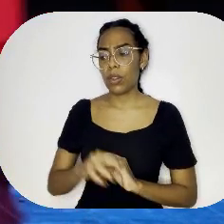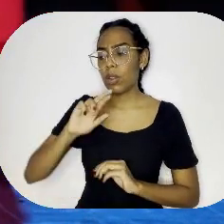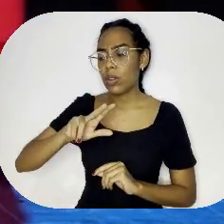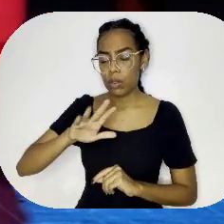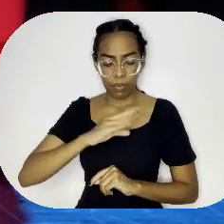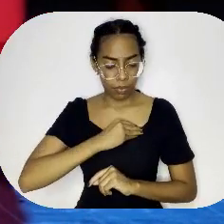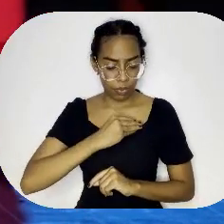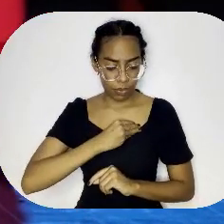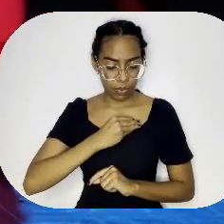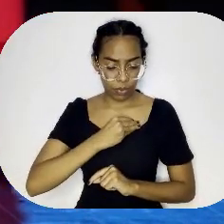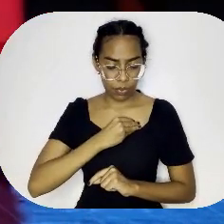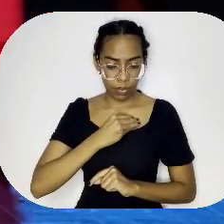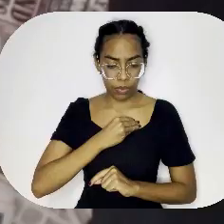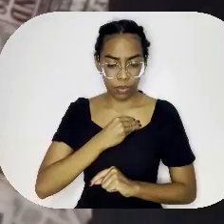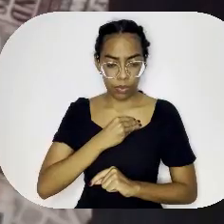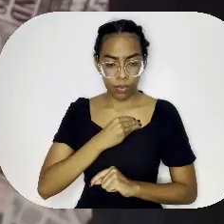Pequei-se,